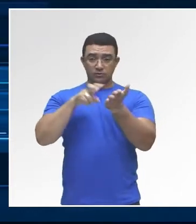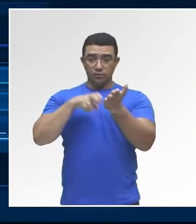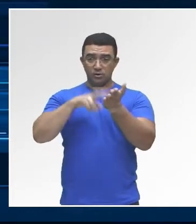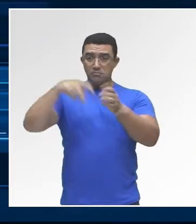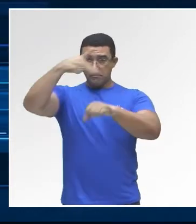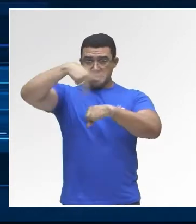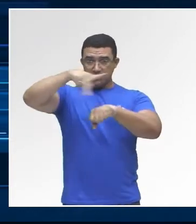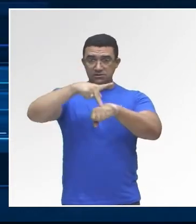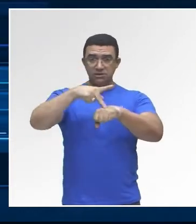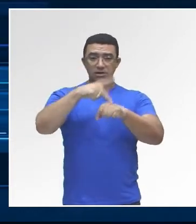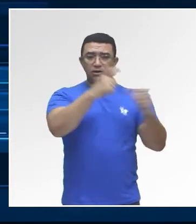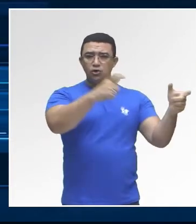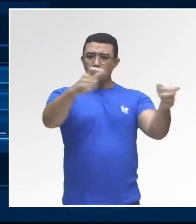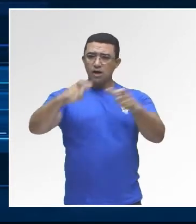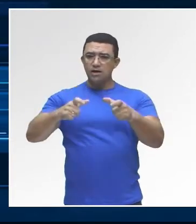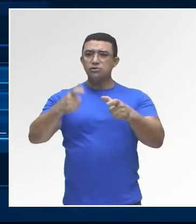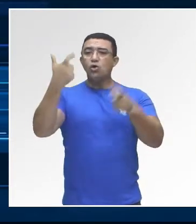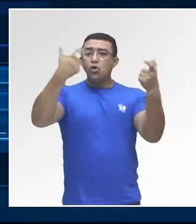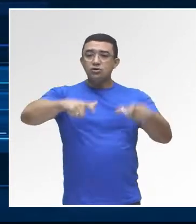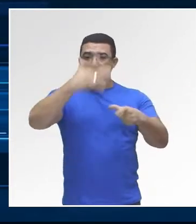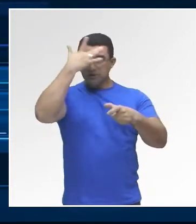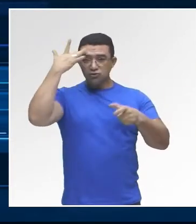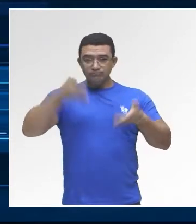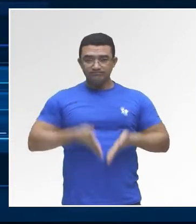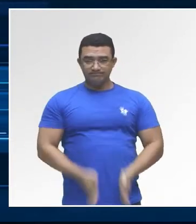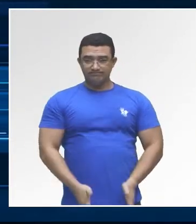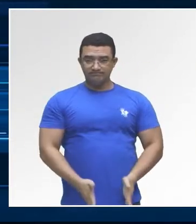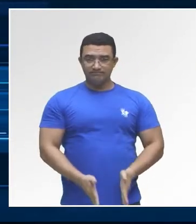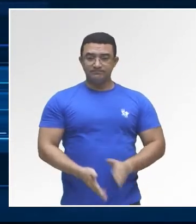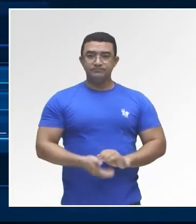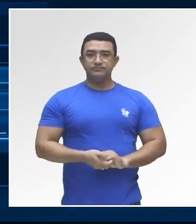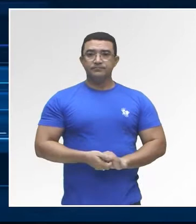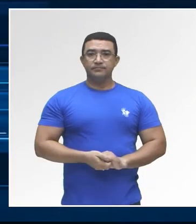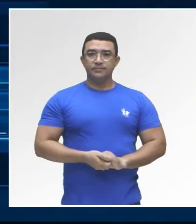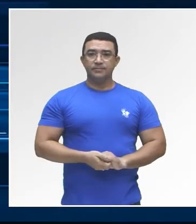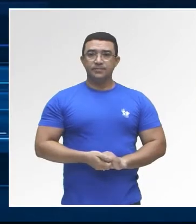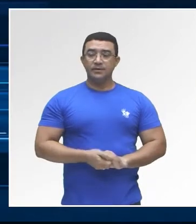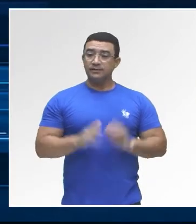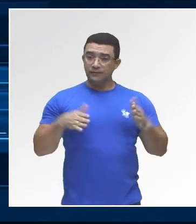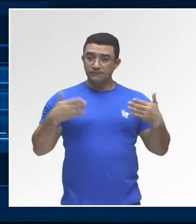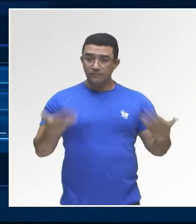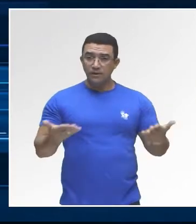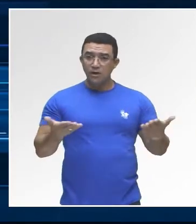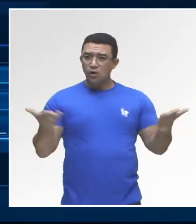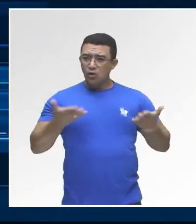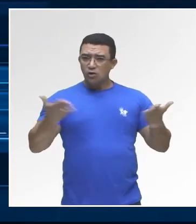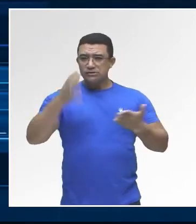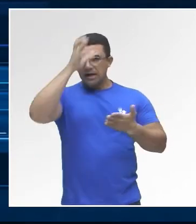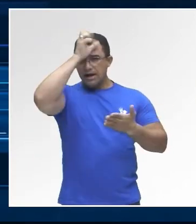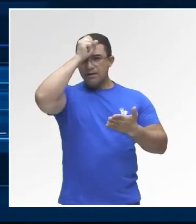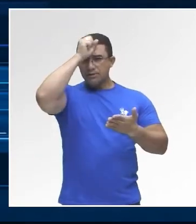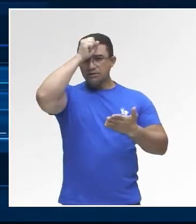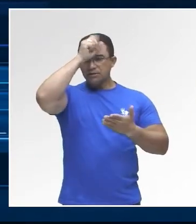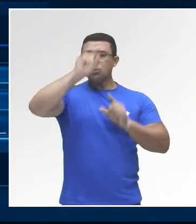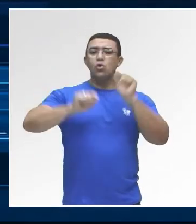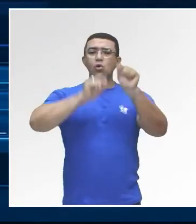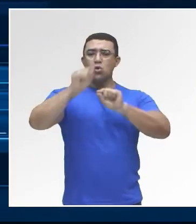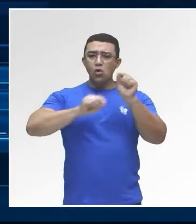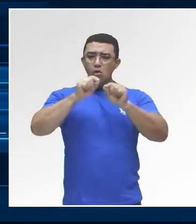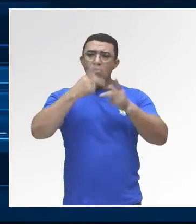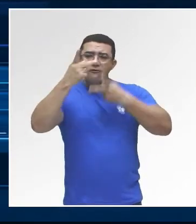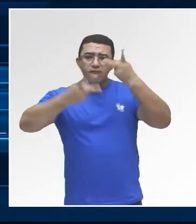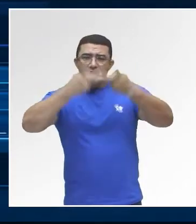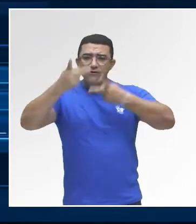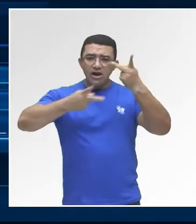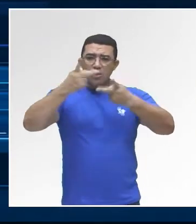e nacionalidades. Tudo bem? Bom, então a gente vai aprender como é que a gente fala a nacionalidade, o